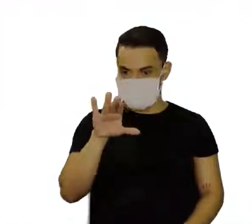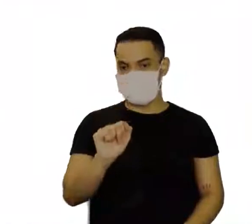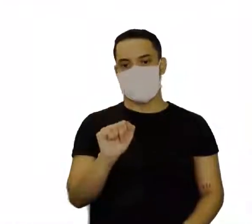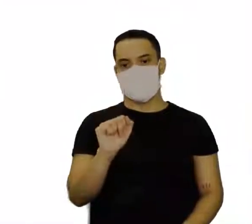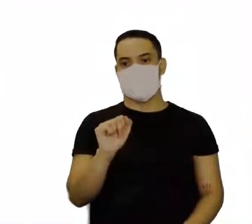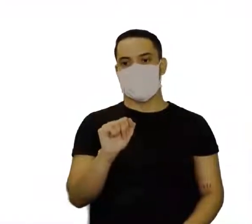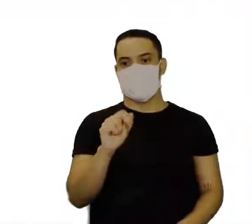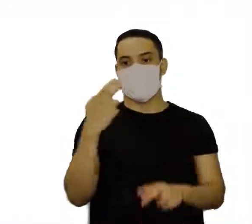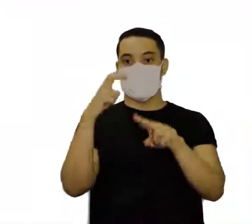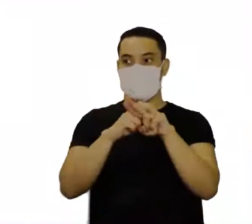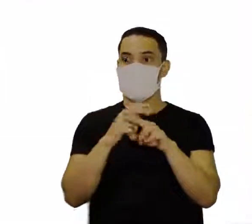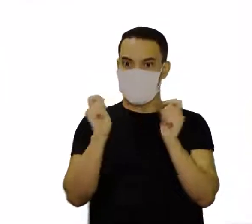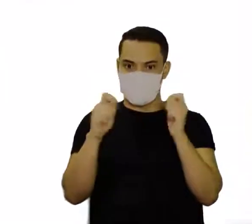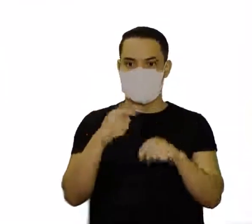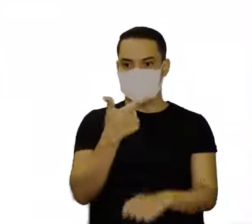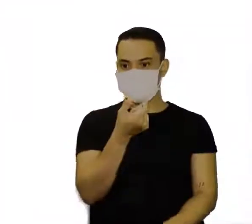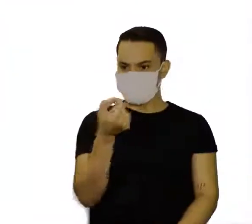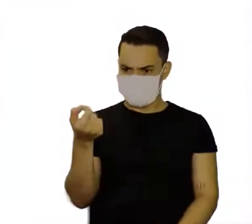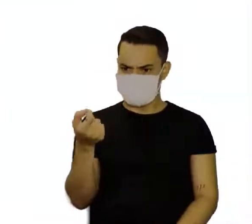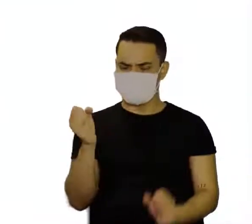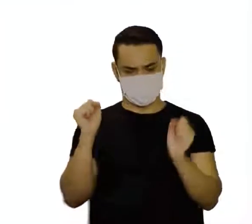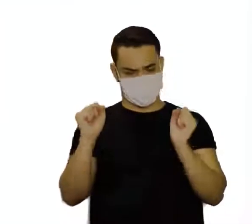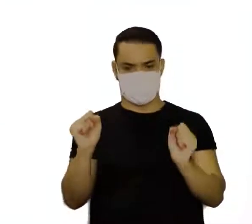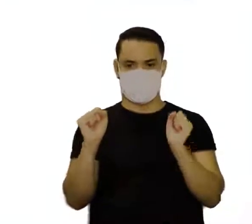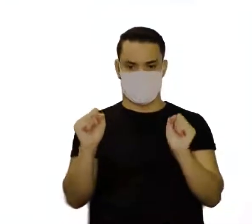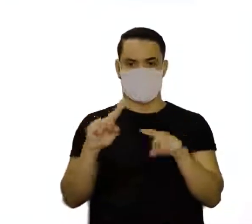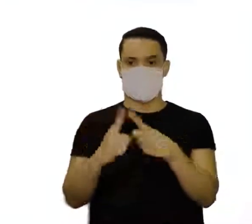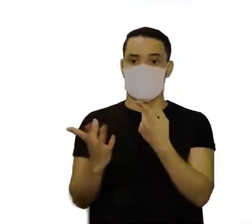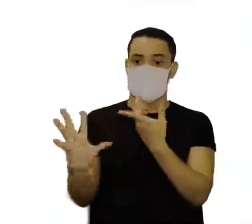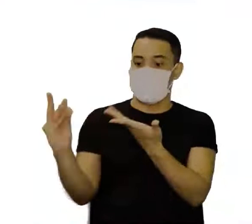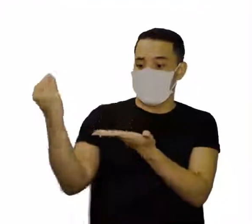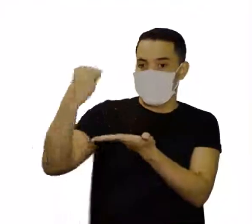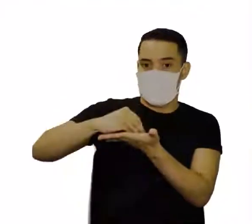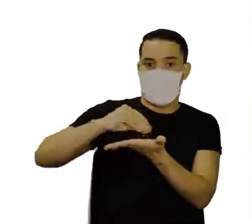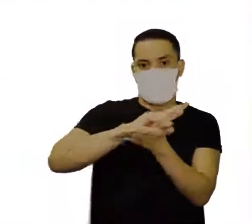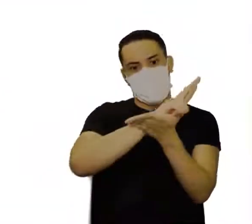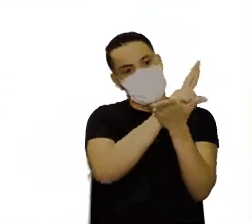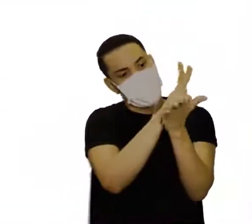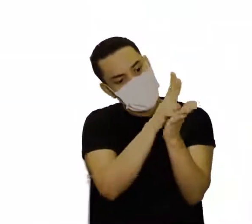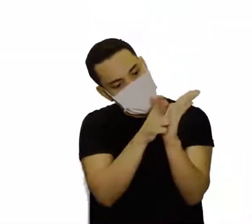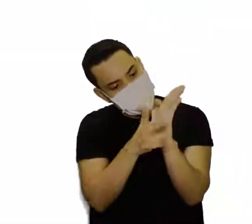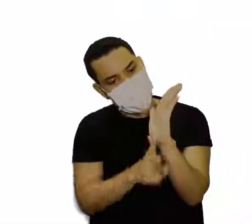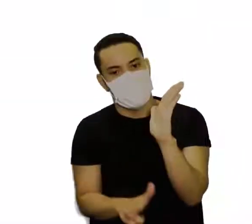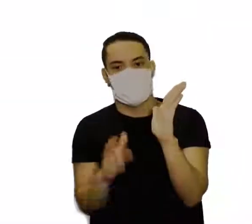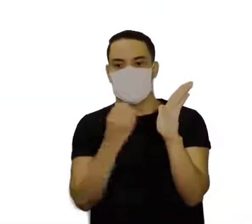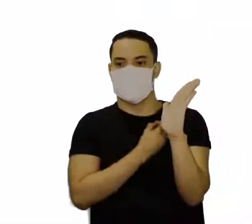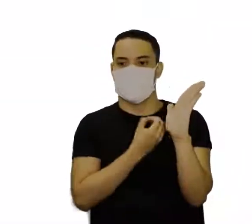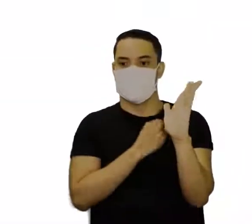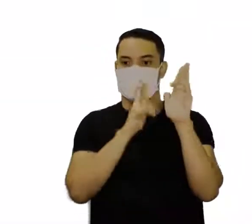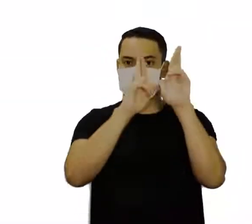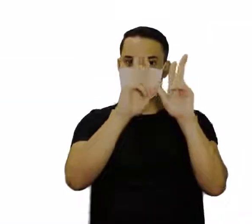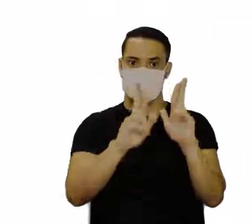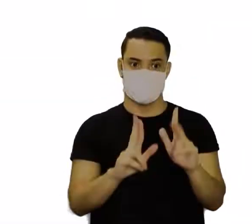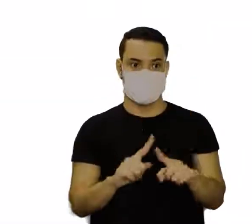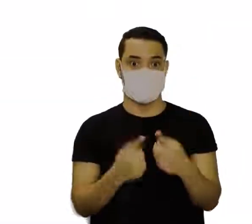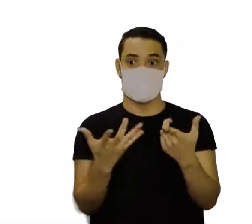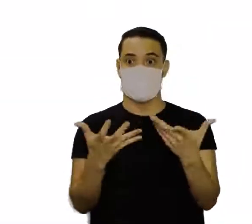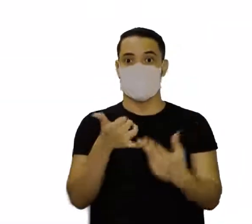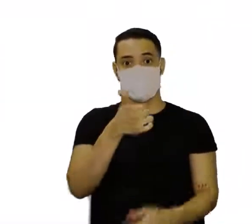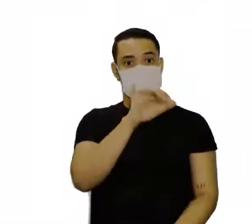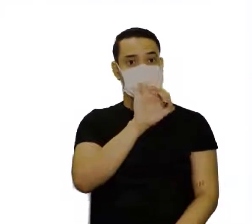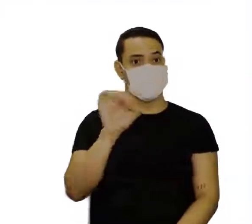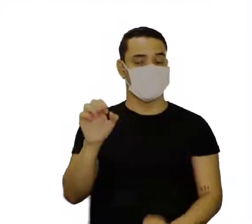para 200? Poderia colocar vários valores diferentes. Mas se ele quer